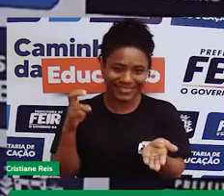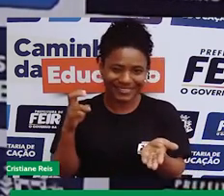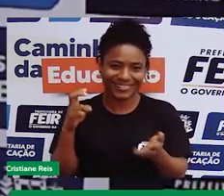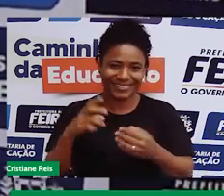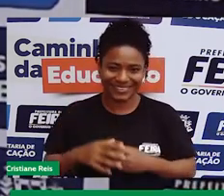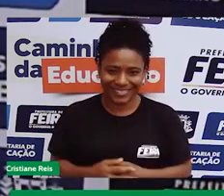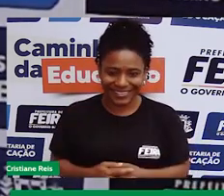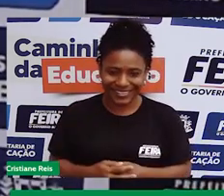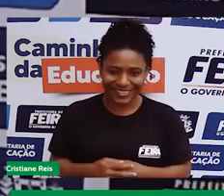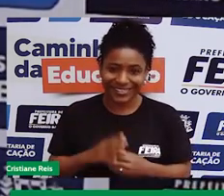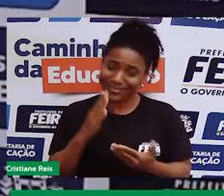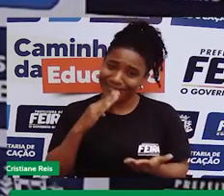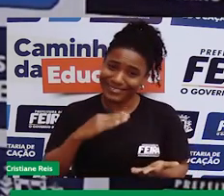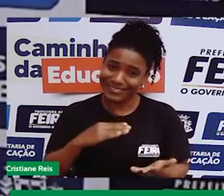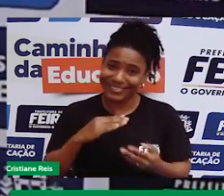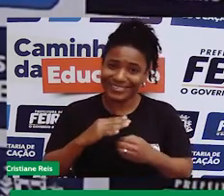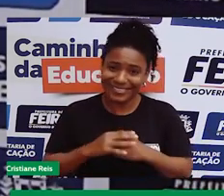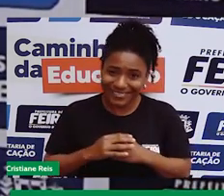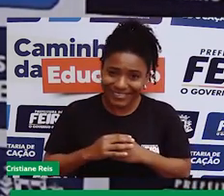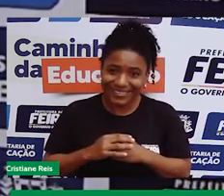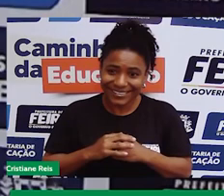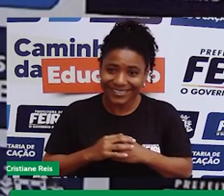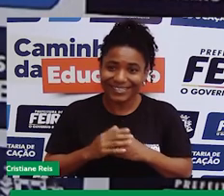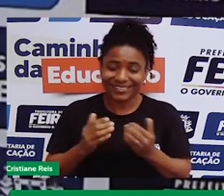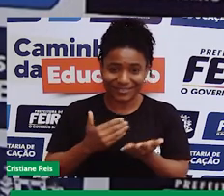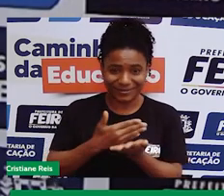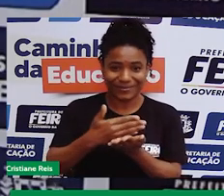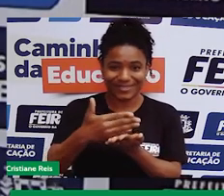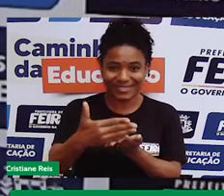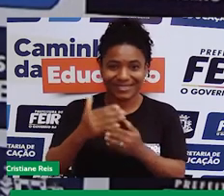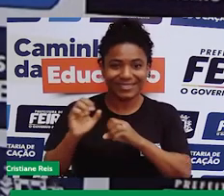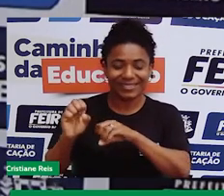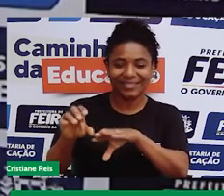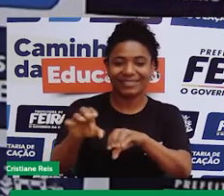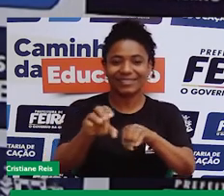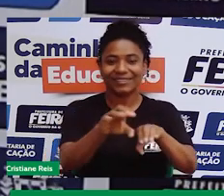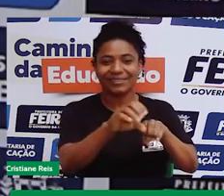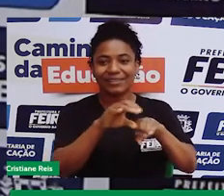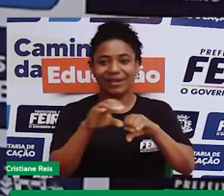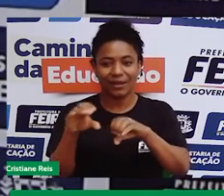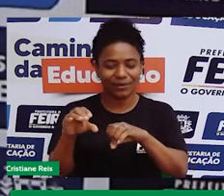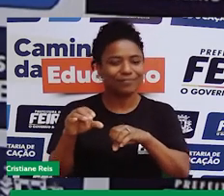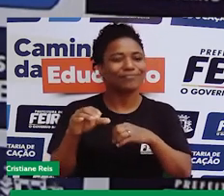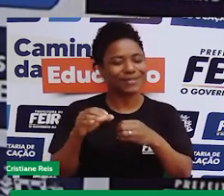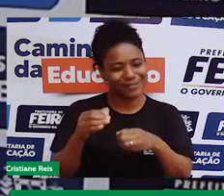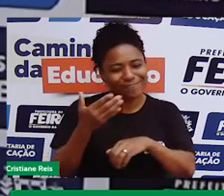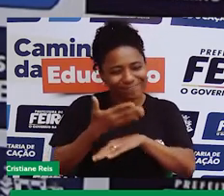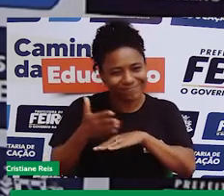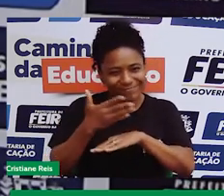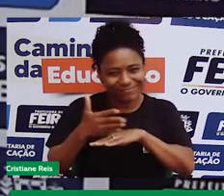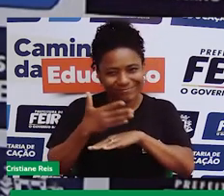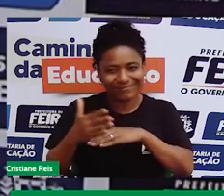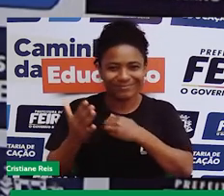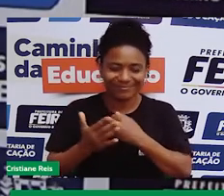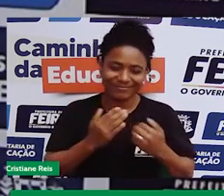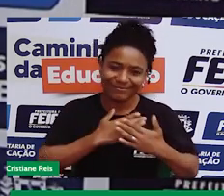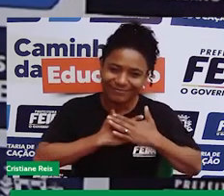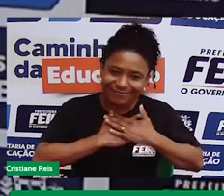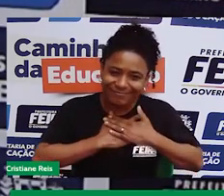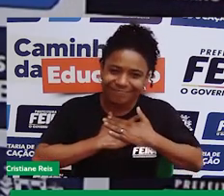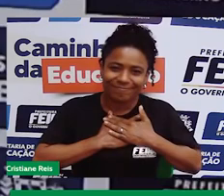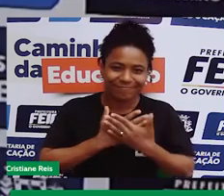vamos partir para nossa aula que é preparei com muito carinho para vocês